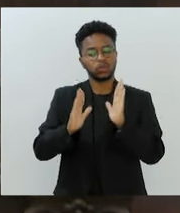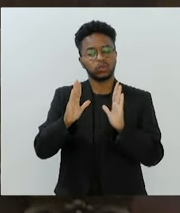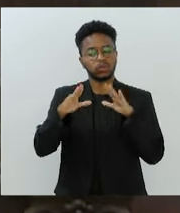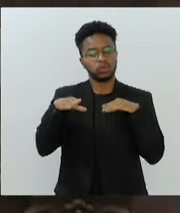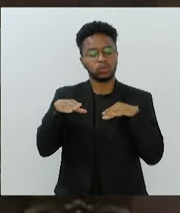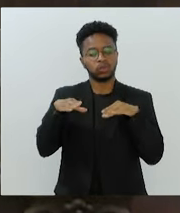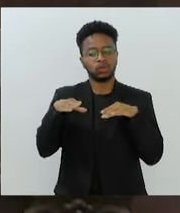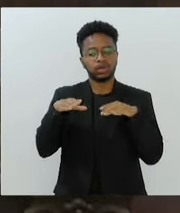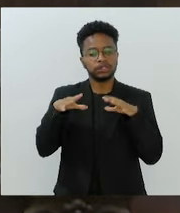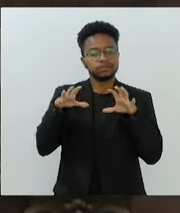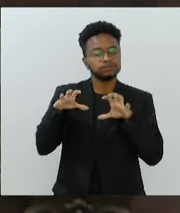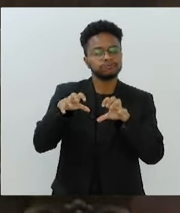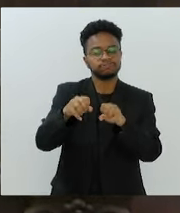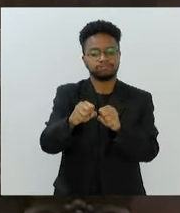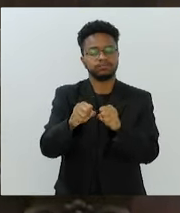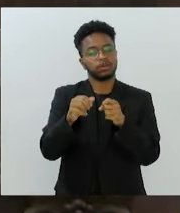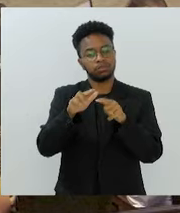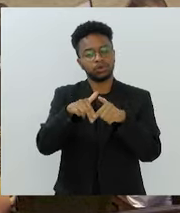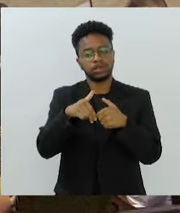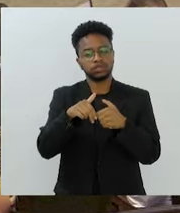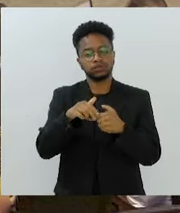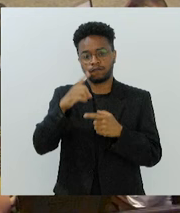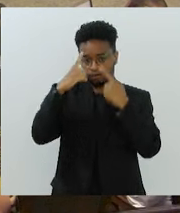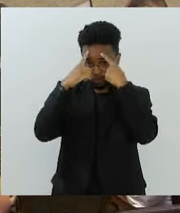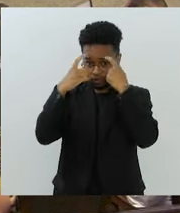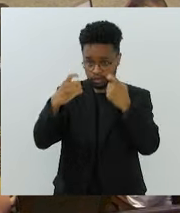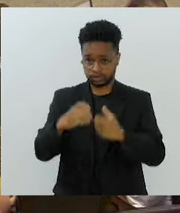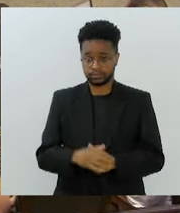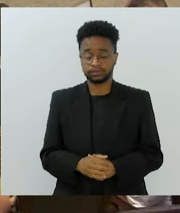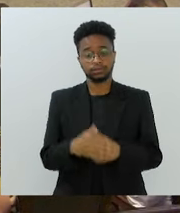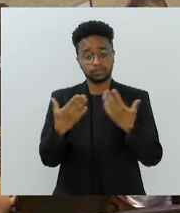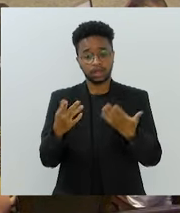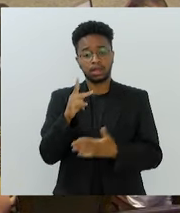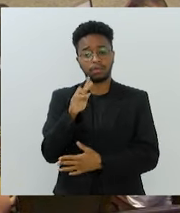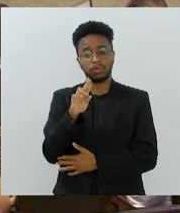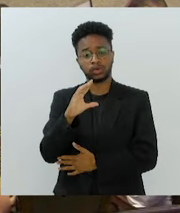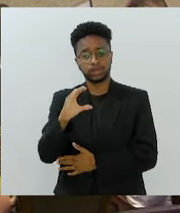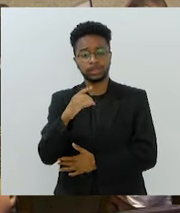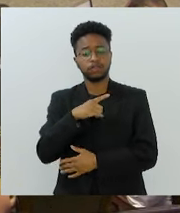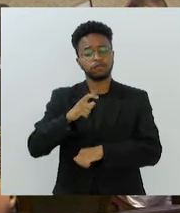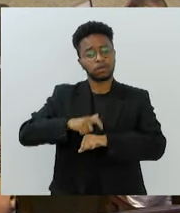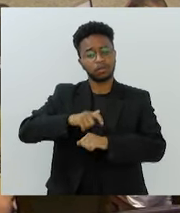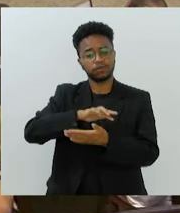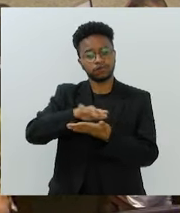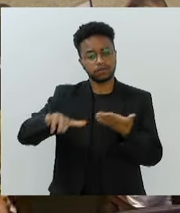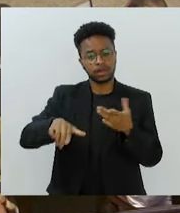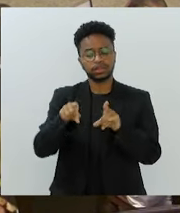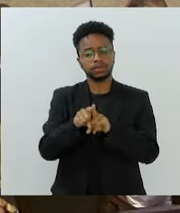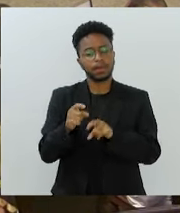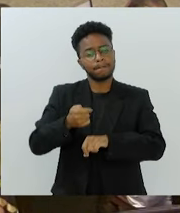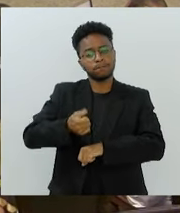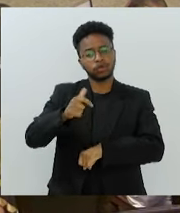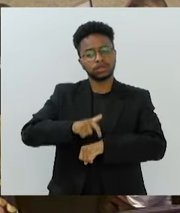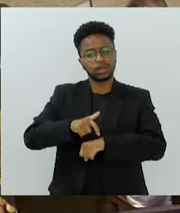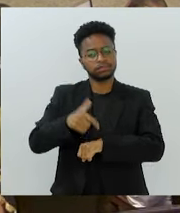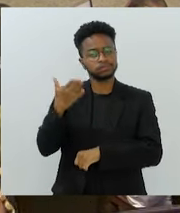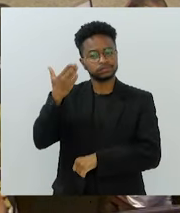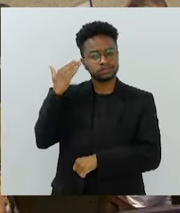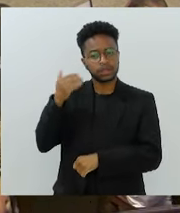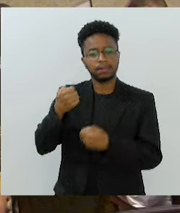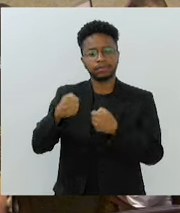Inquisição, por isso são tão agressivos. Então a PUC já presenciou grandes momentos e teve há pouco tempo que expulsar de